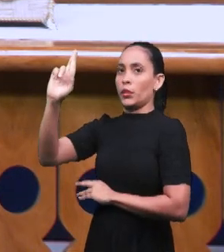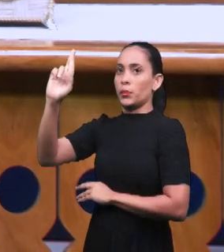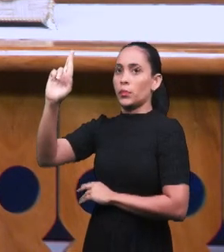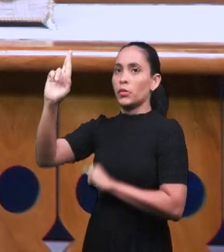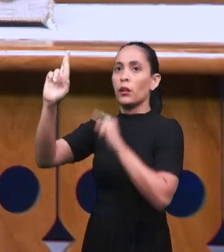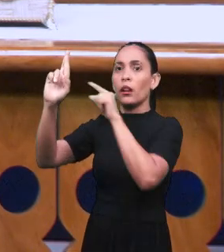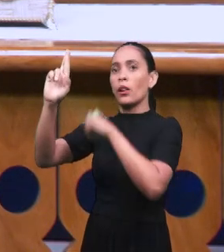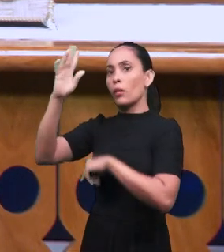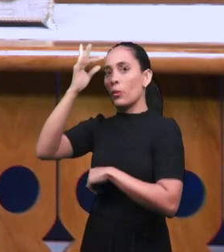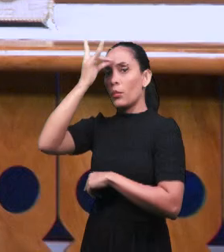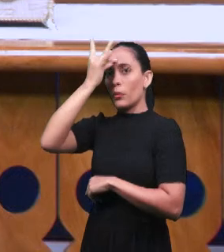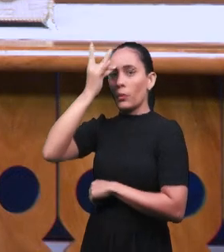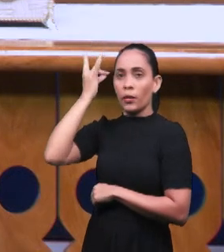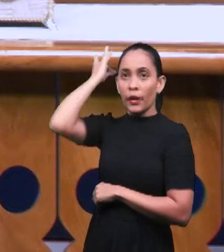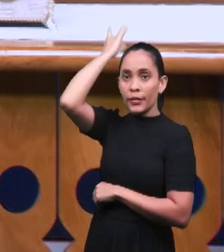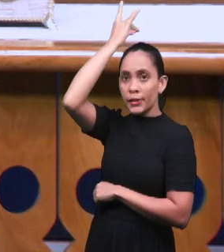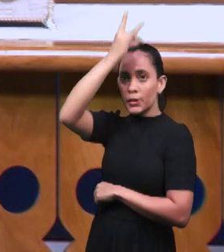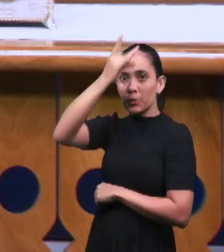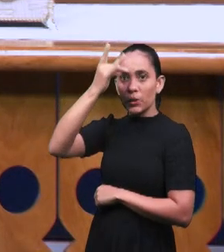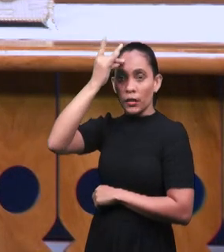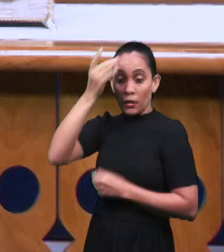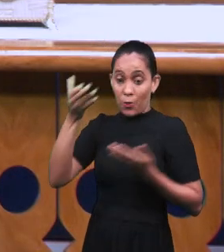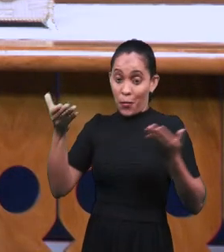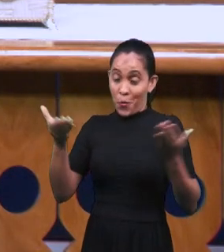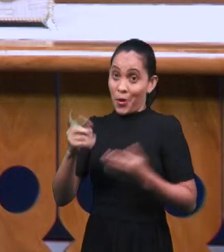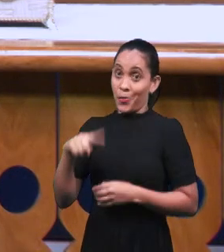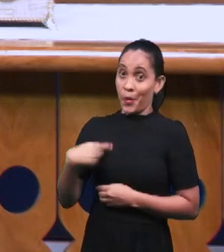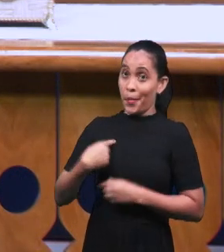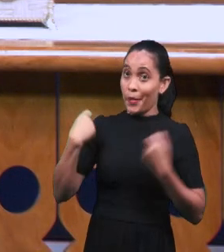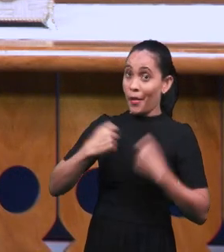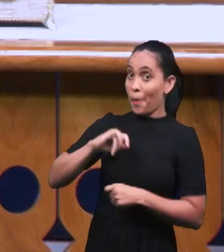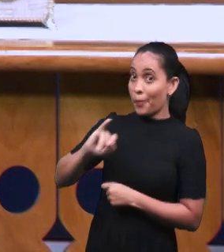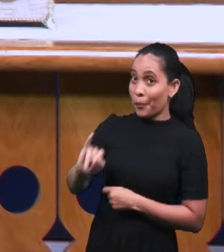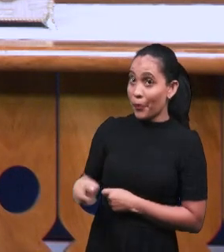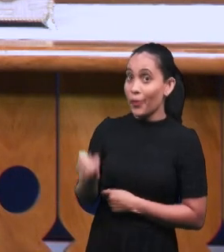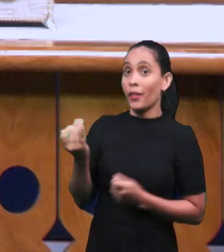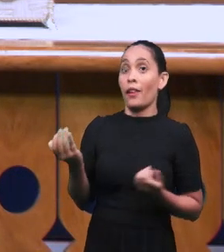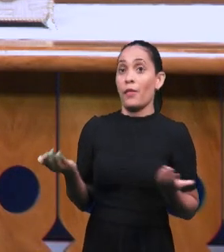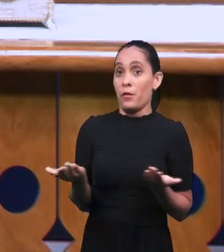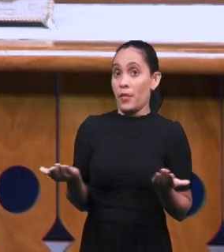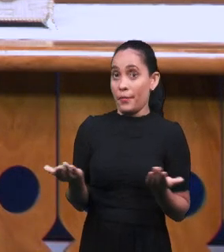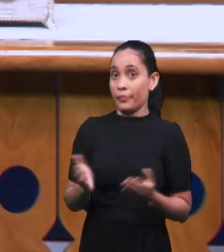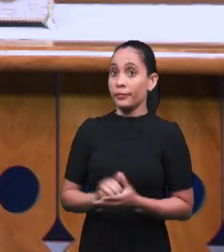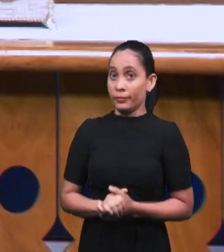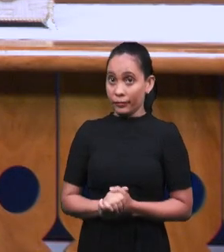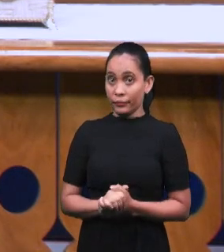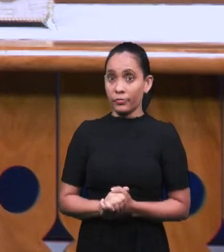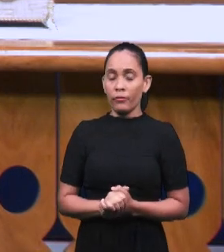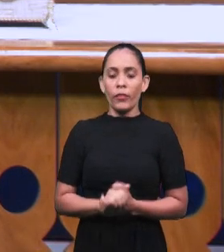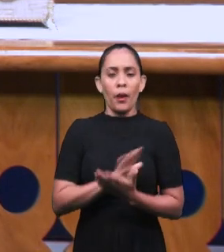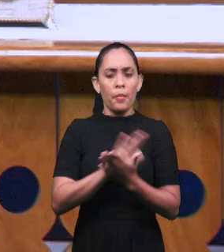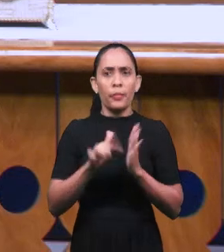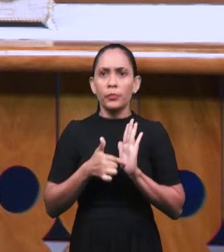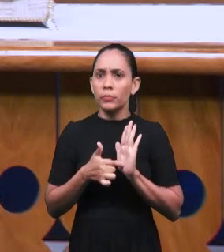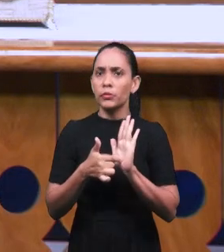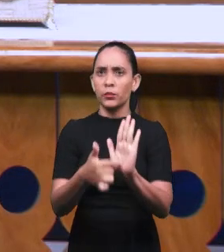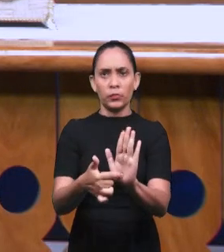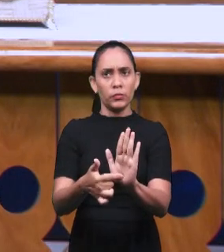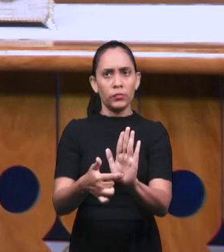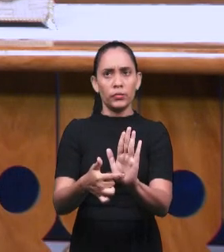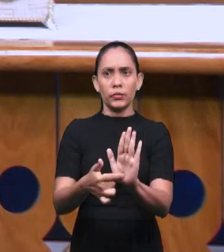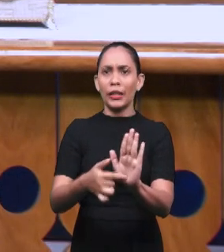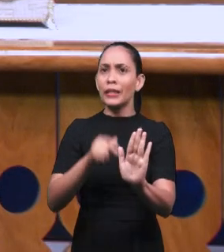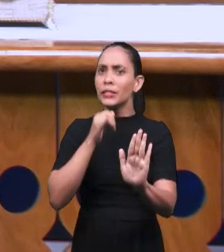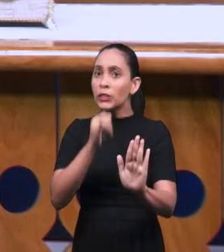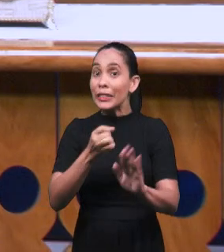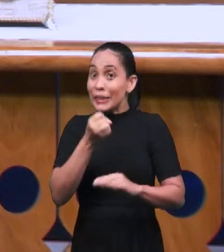nós temos que aproveitar esse momento. E a palavra é sempre enfática nos seus apelos. Se